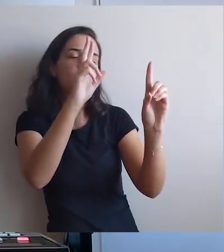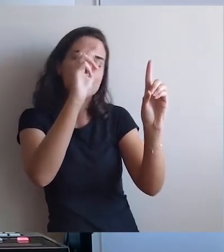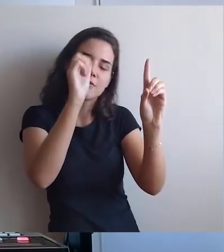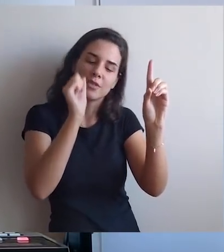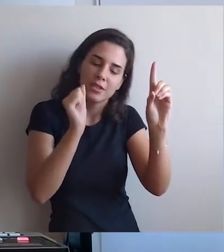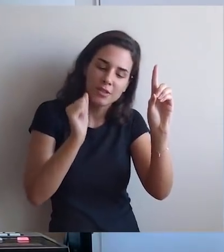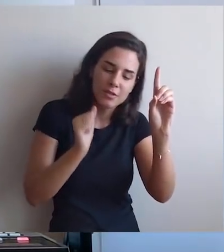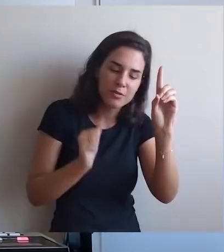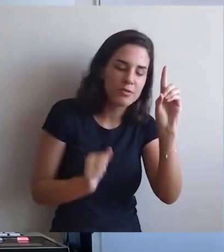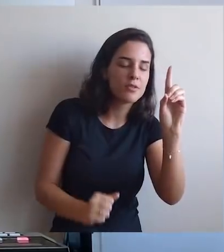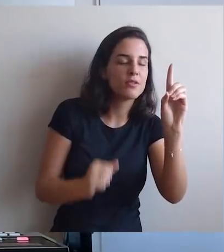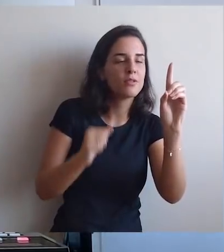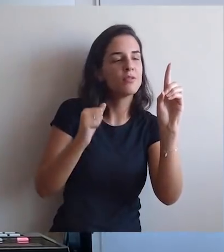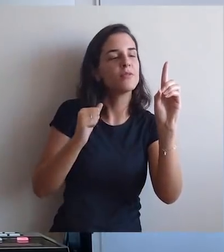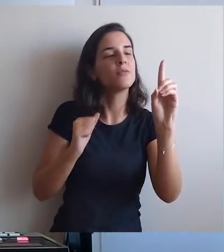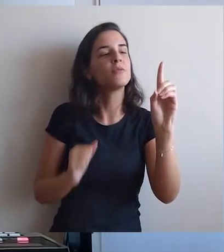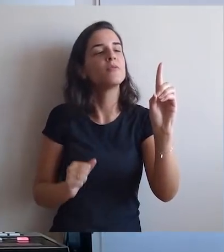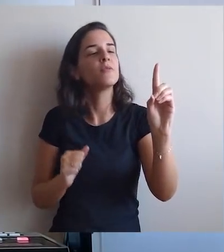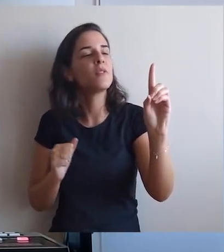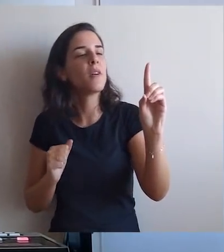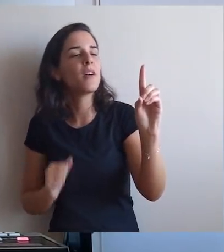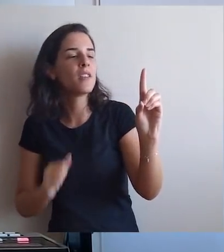santo, santo é o Senhor